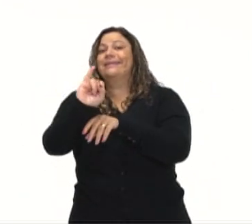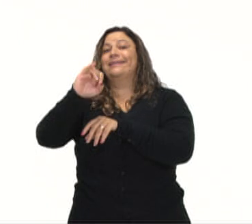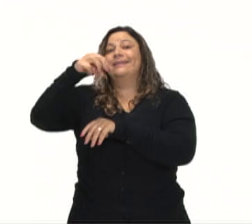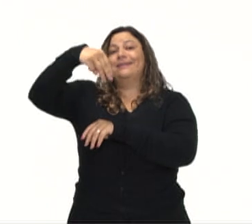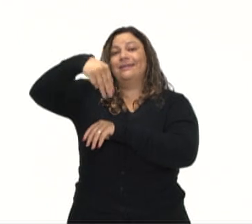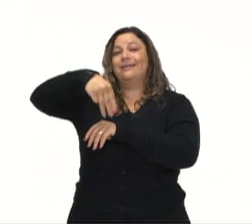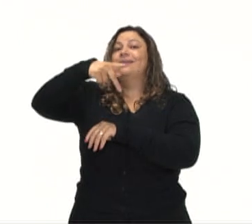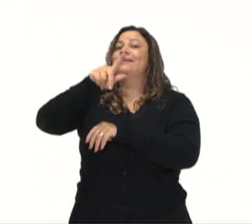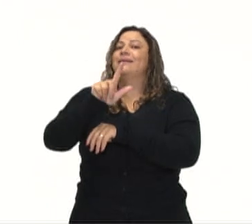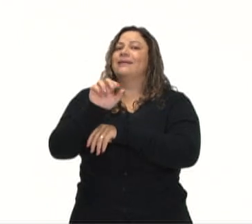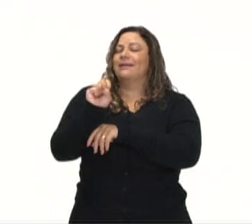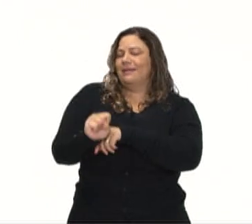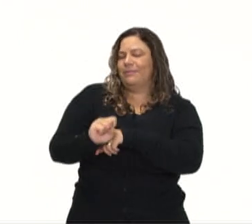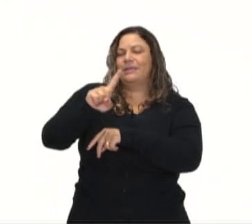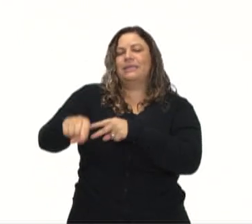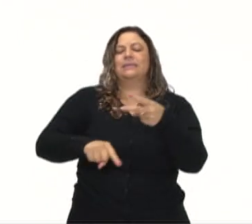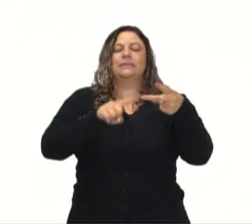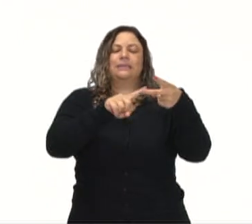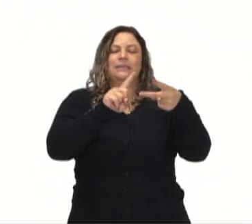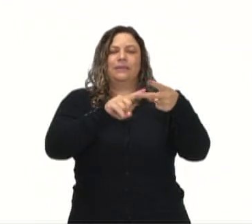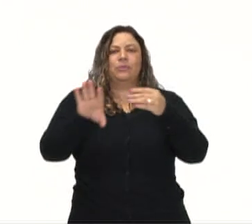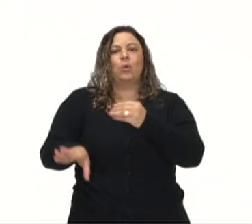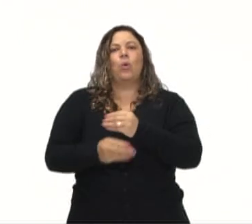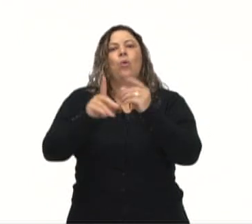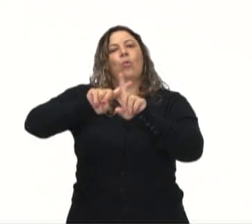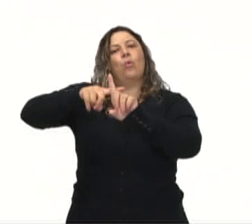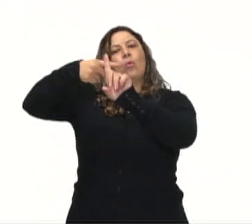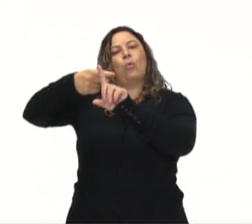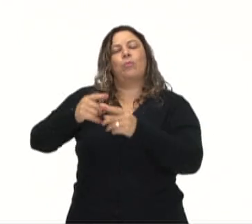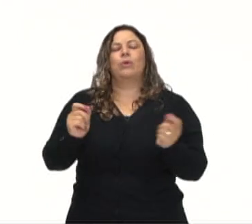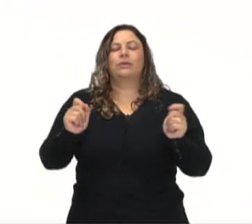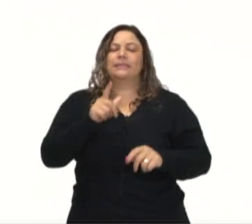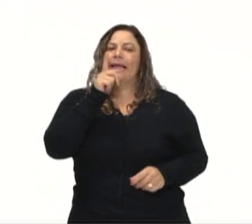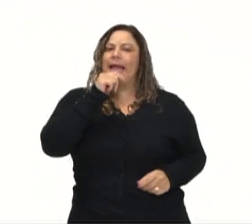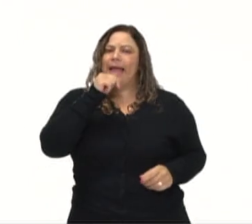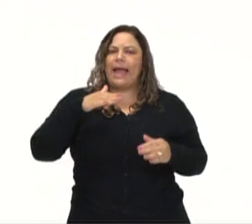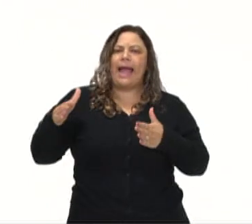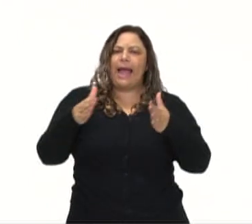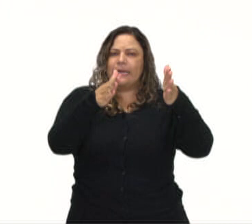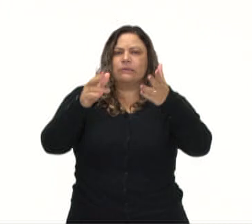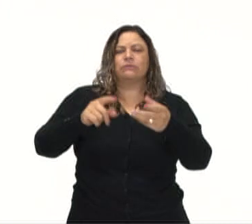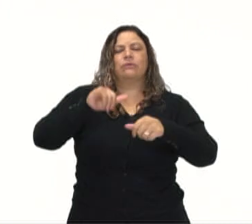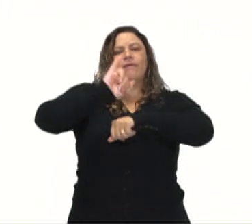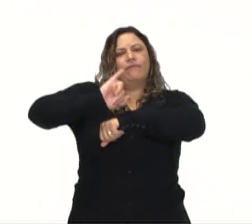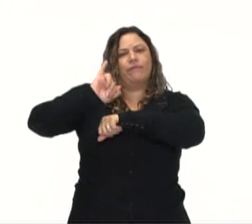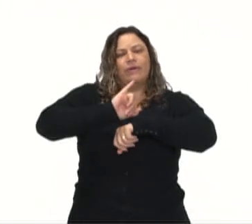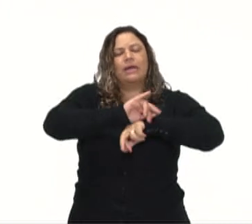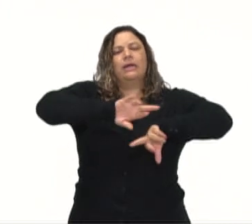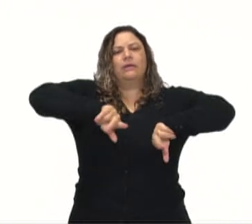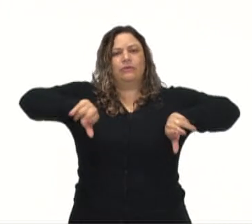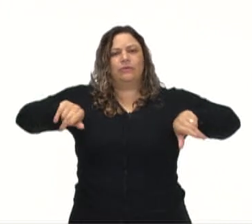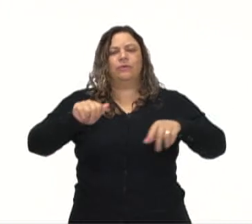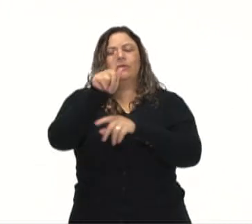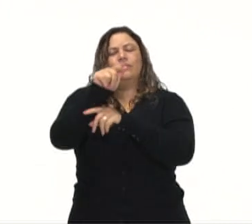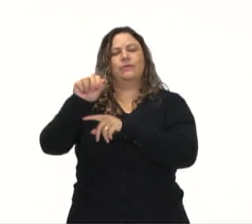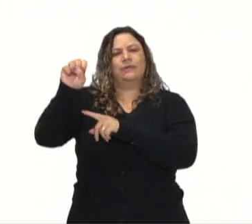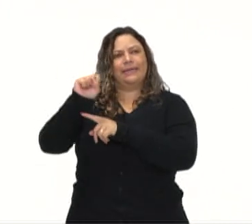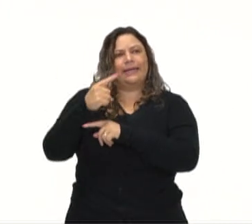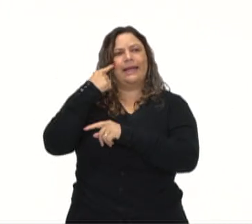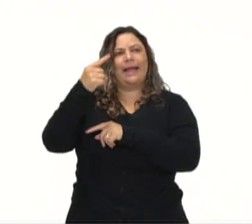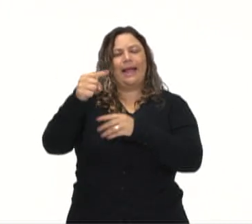de soluto. A água permanece como o exemplo de solvente, líquido que tem que